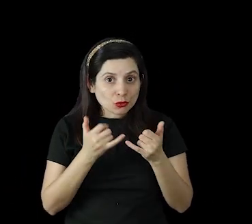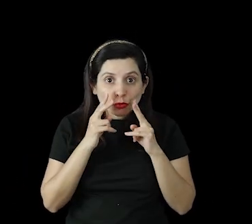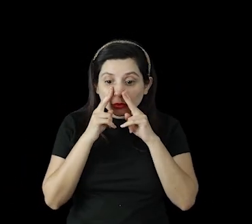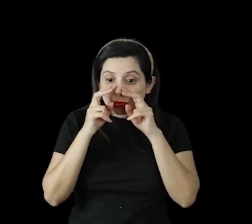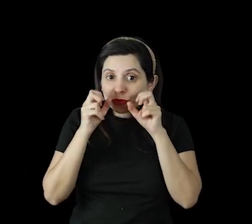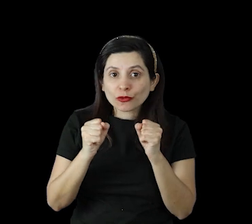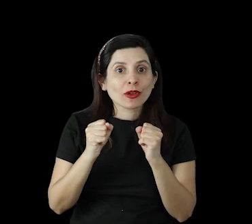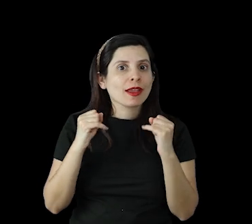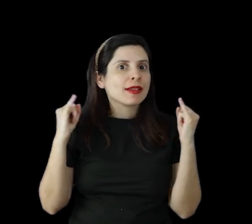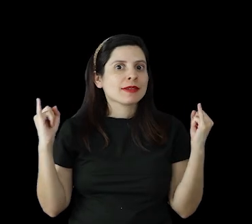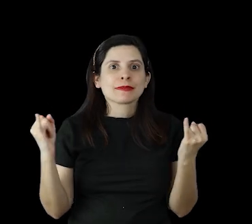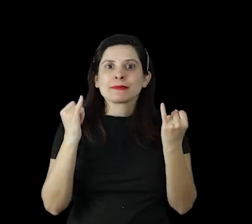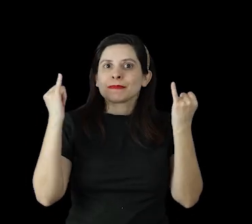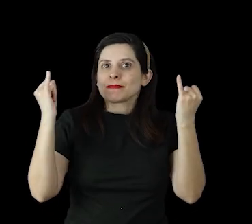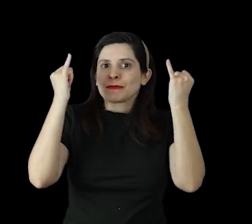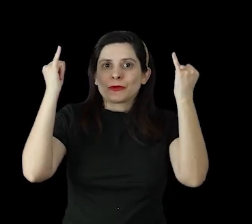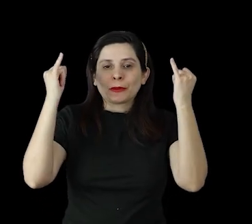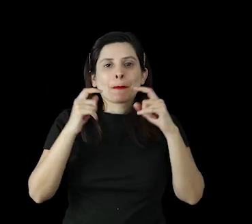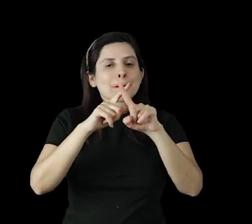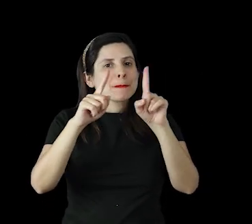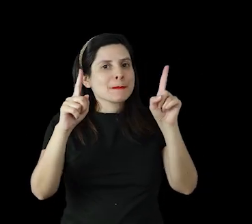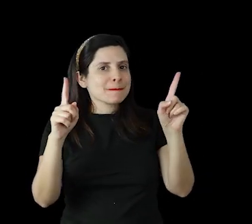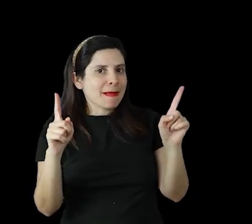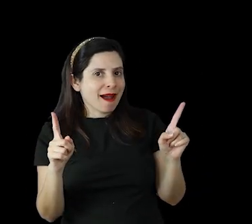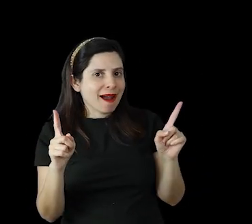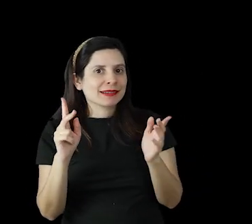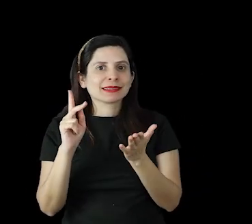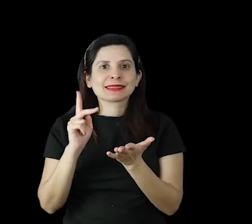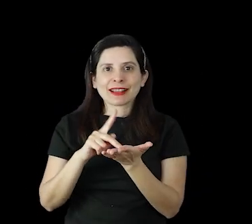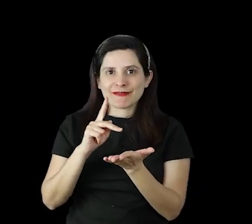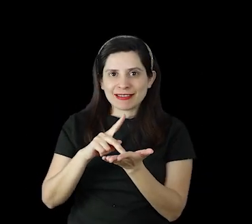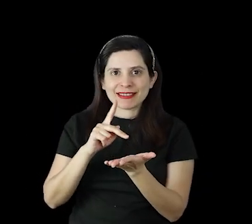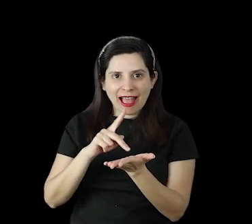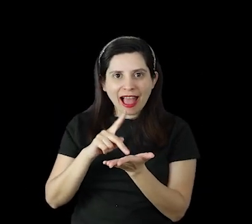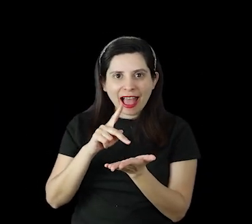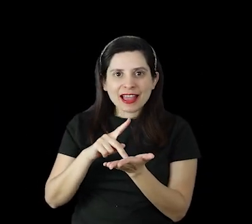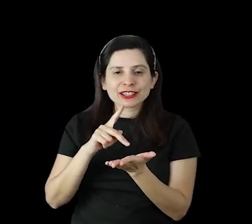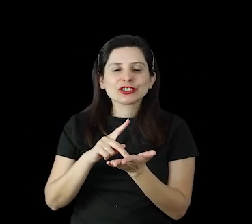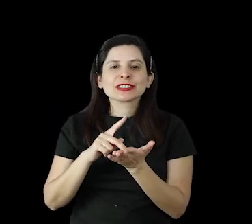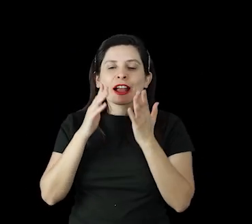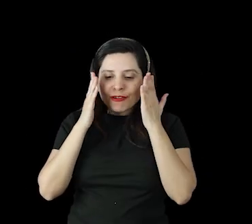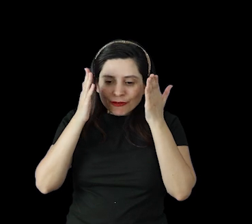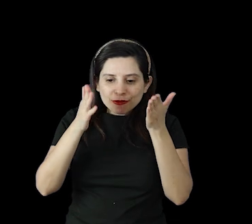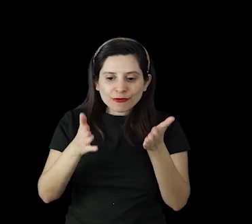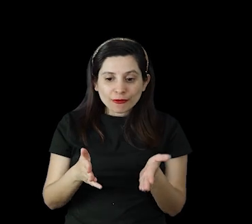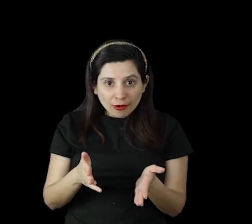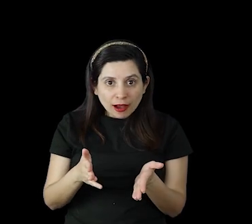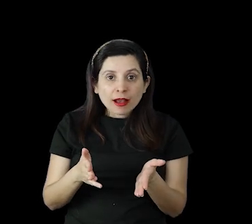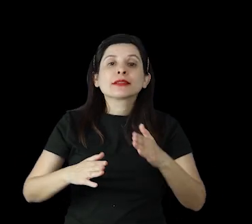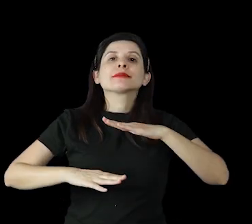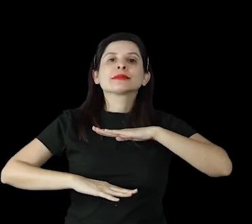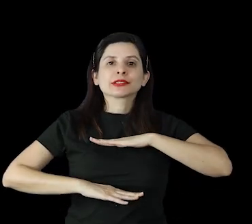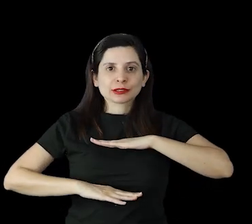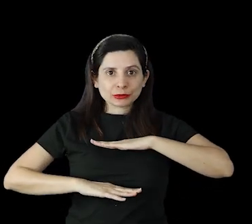super importantes. Mas, na verdade, como eles estão muito focados na